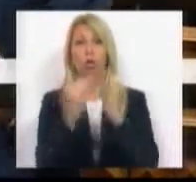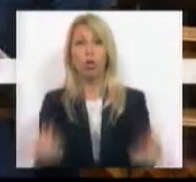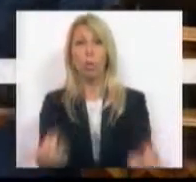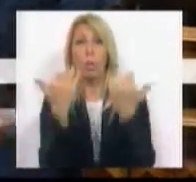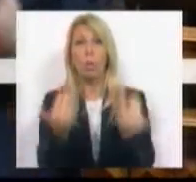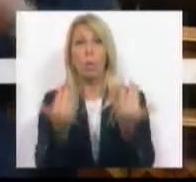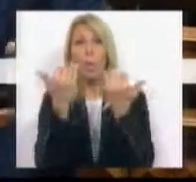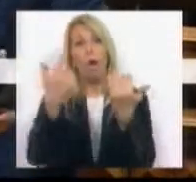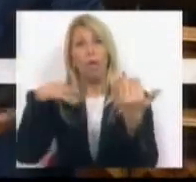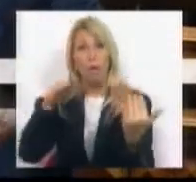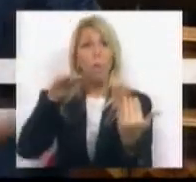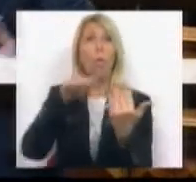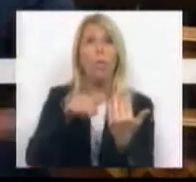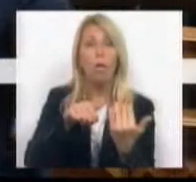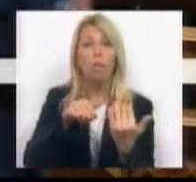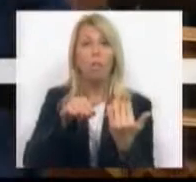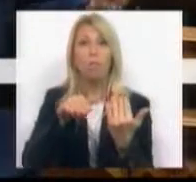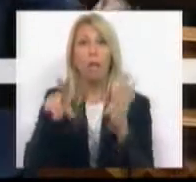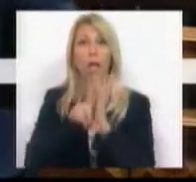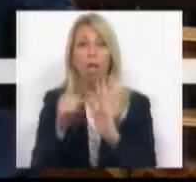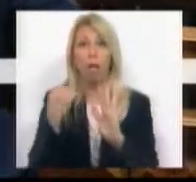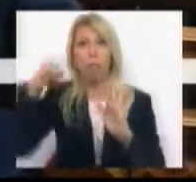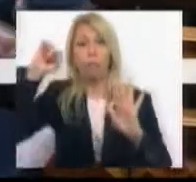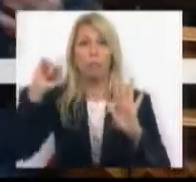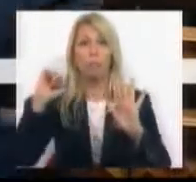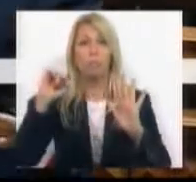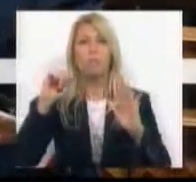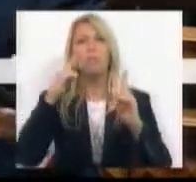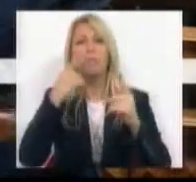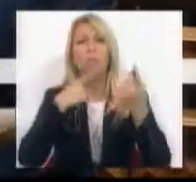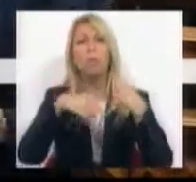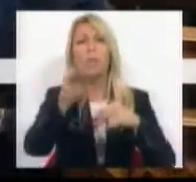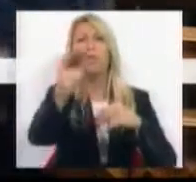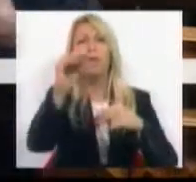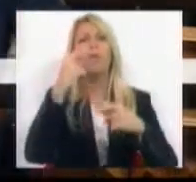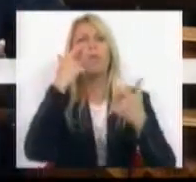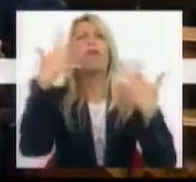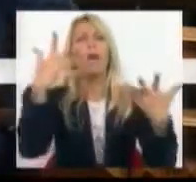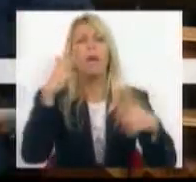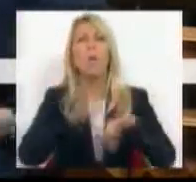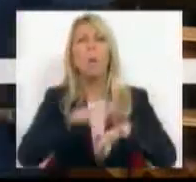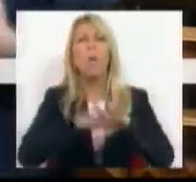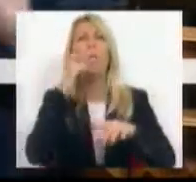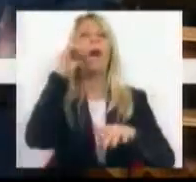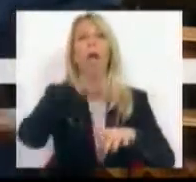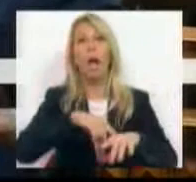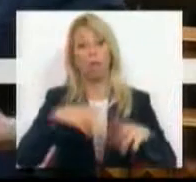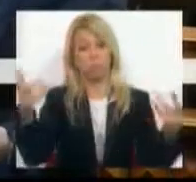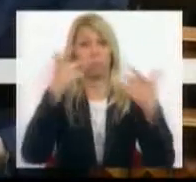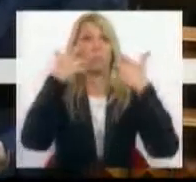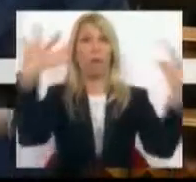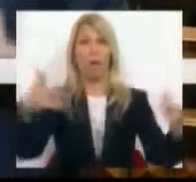e perguntaram de quem é a culpa. A culpa é do Código da Estrada. Ora, lá está. É a mesma coisa um